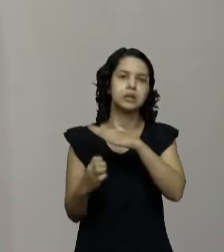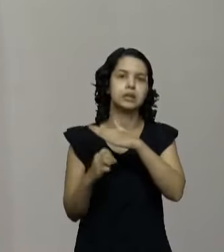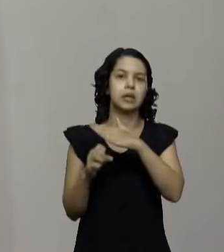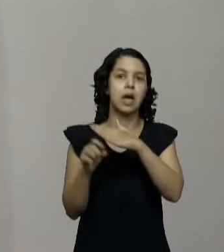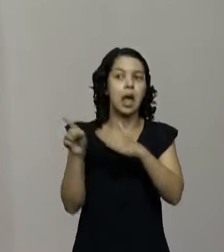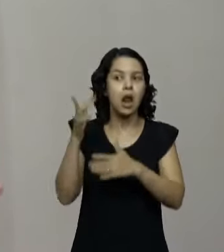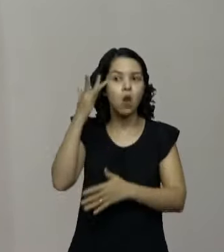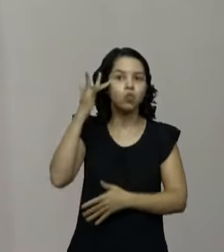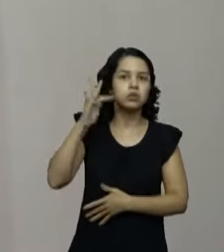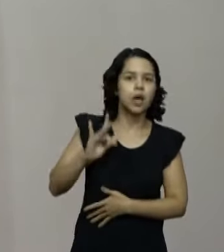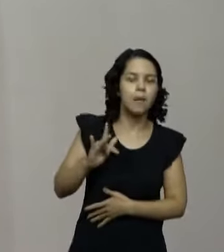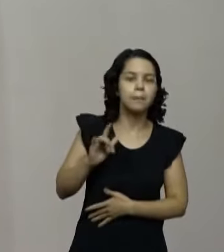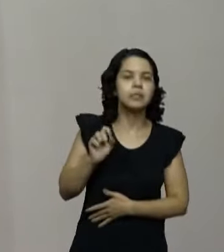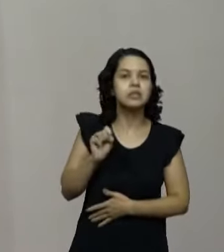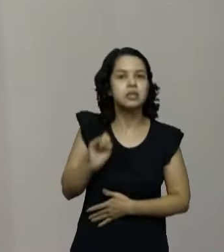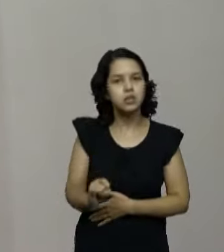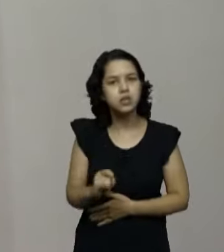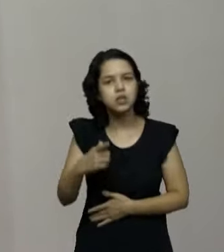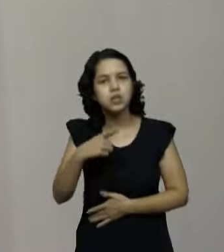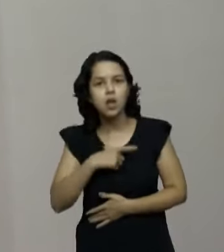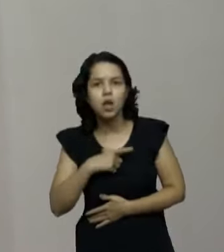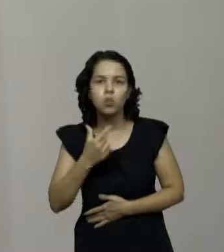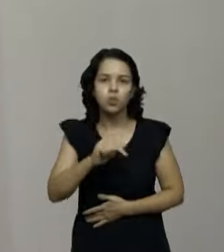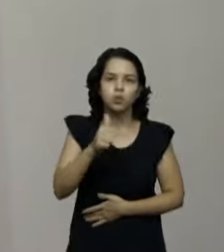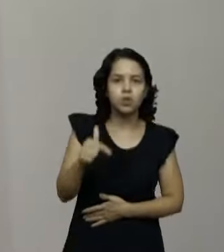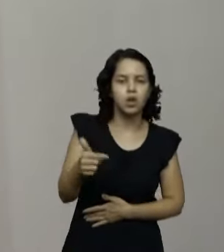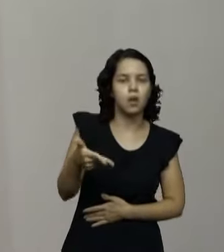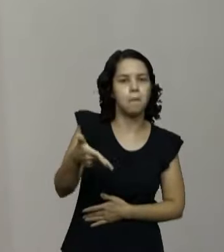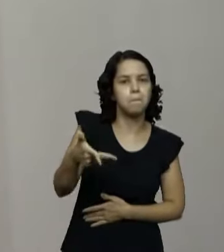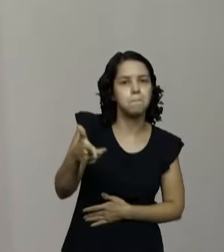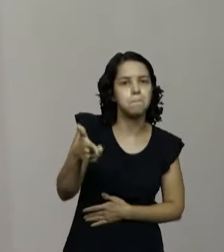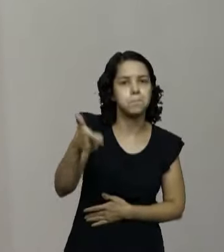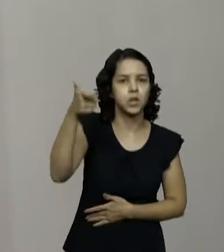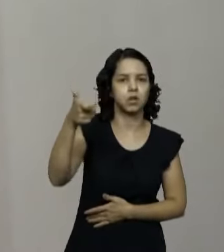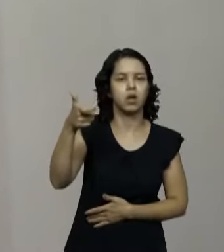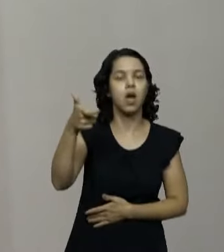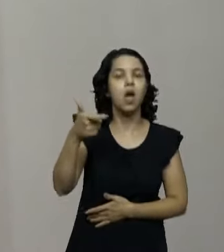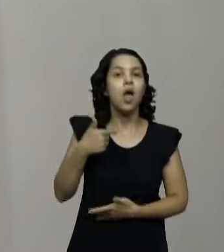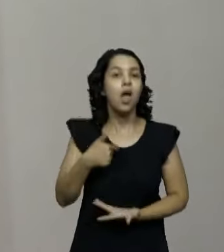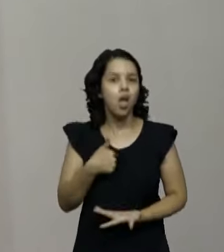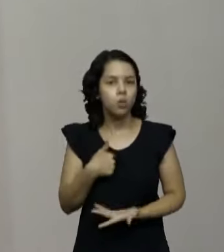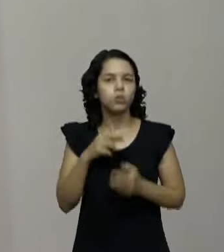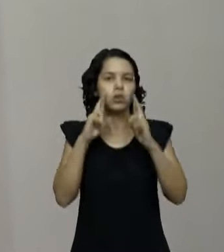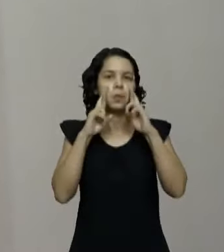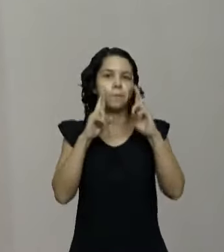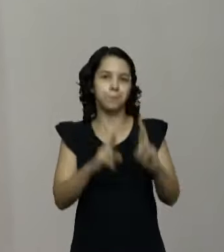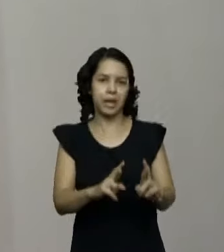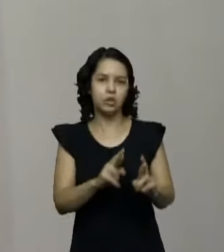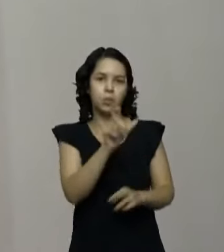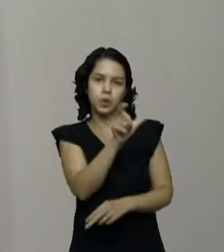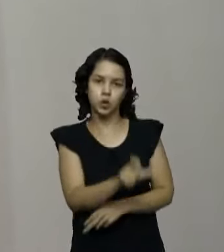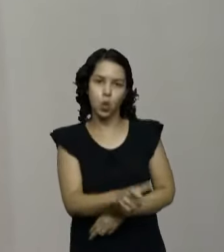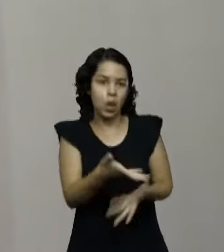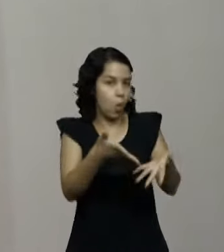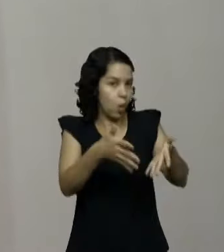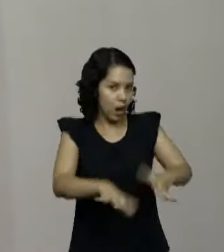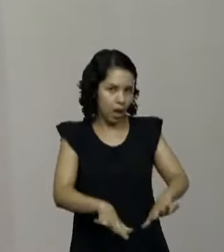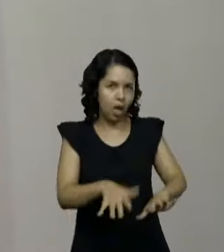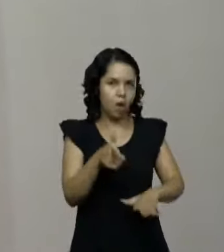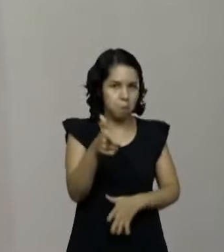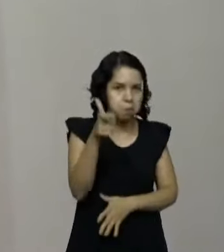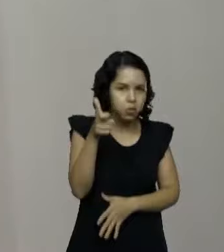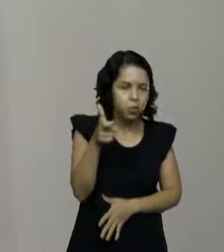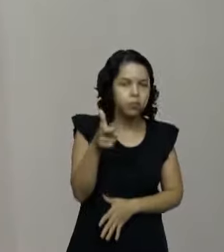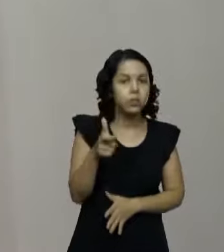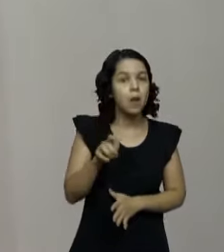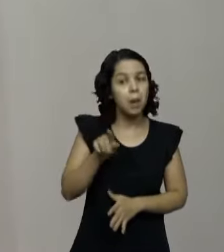sabe se tem ou não tem arma. Respeito quem não quer usar armas, mas quem quer usar tem